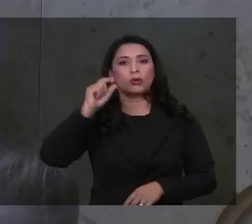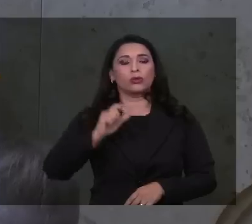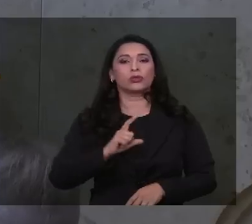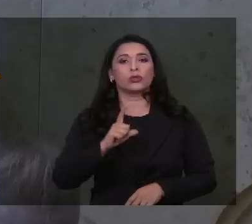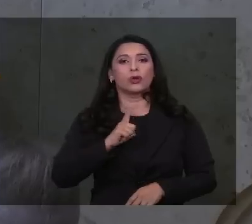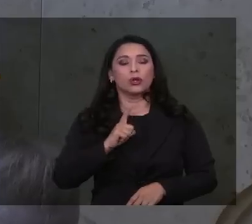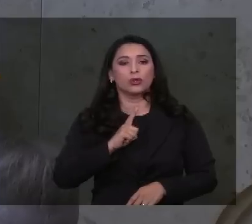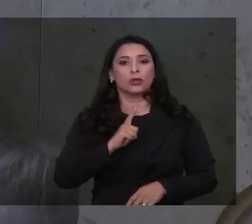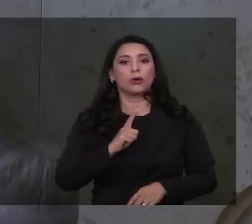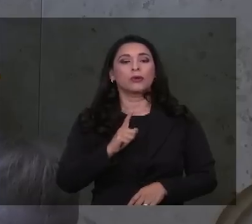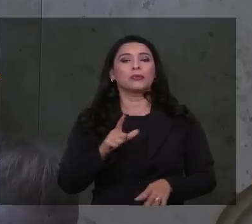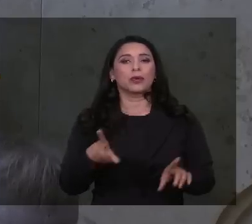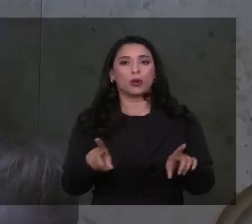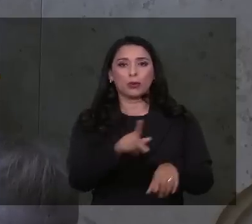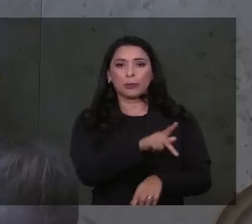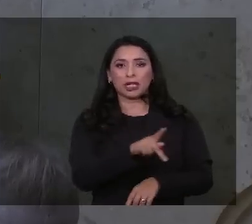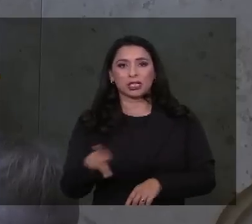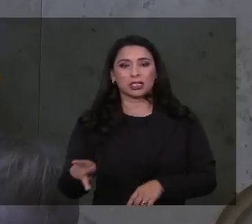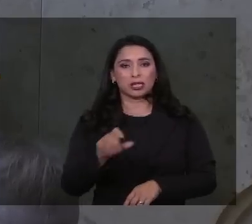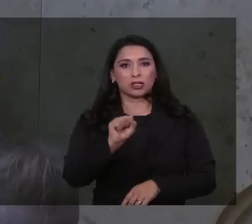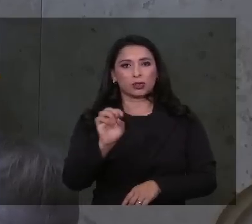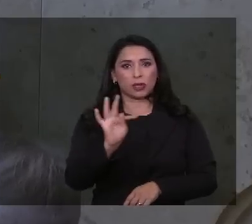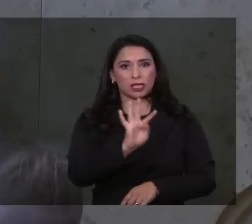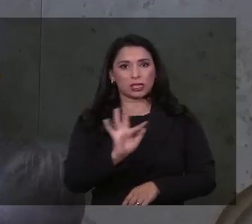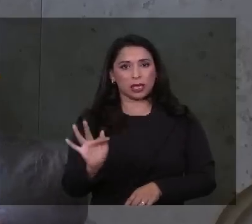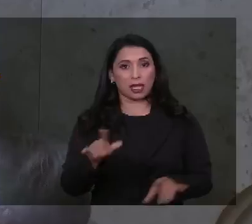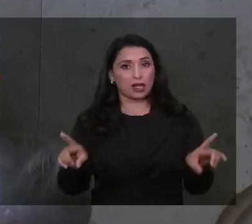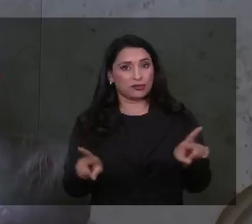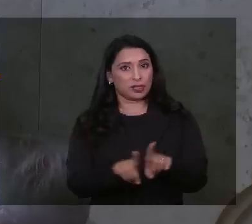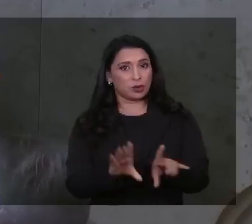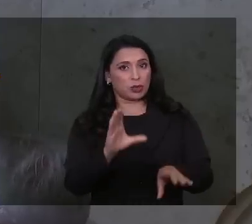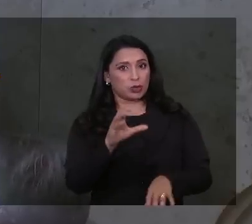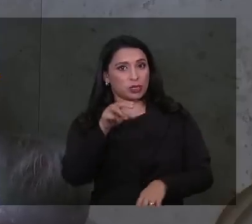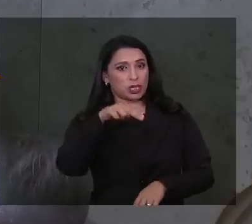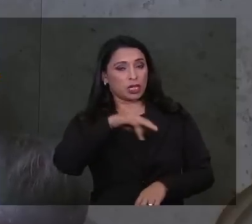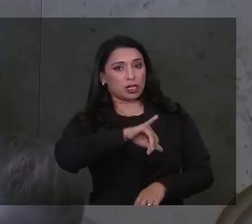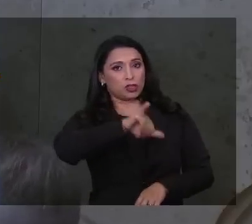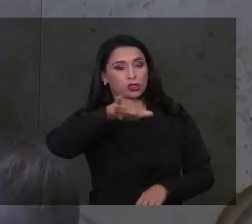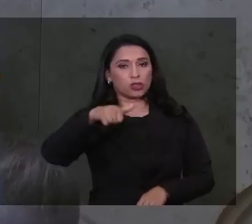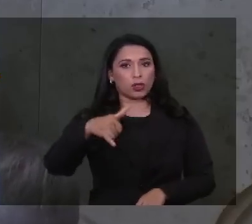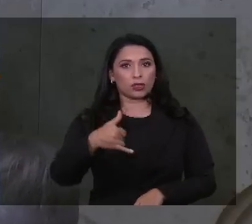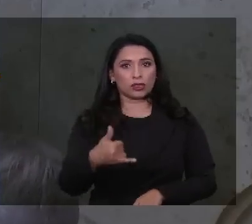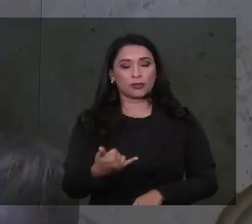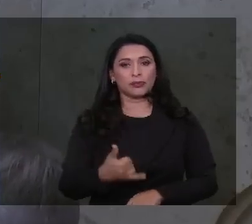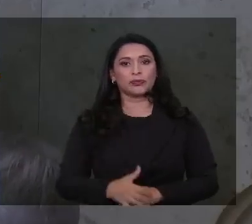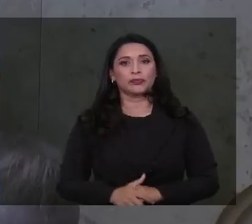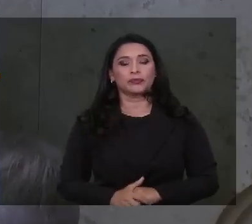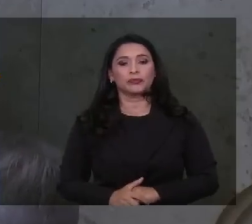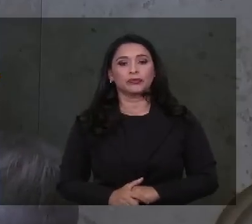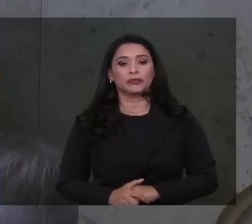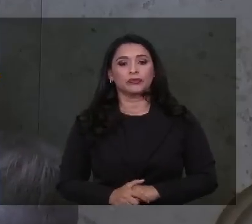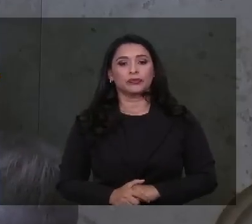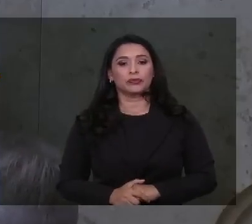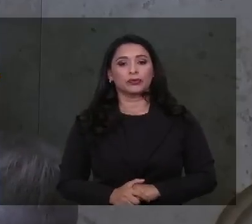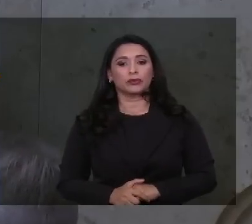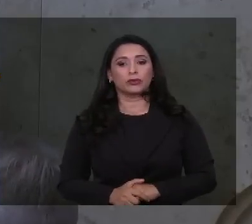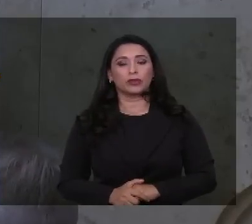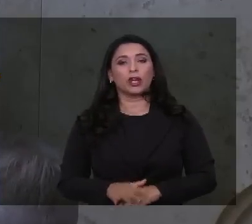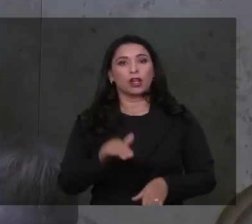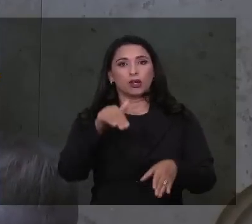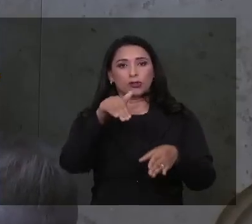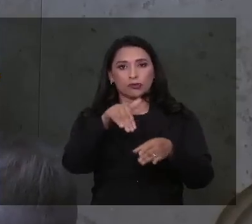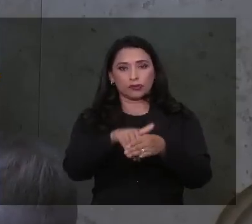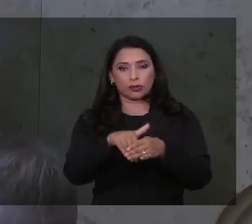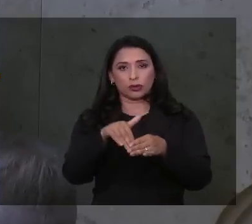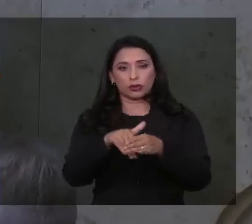de presidente do Supremo Tribunal Federal e do Conselho Nacional de Justiça, para os quais foi eleito